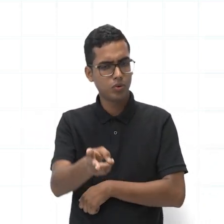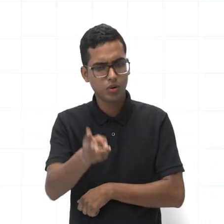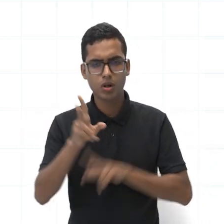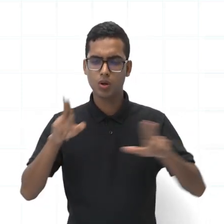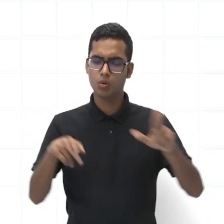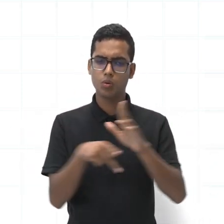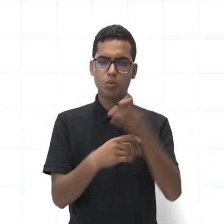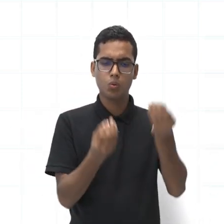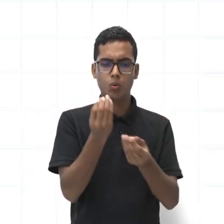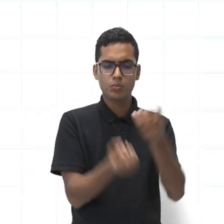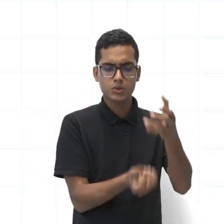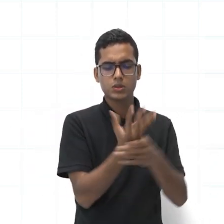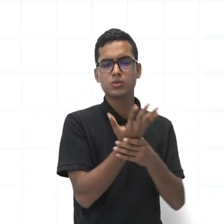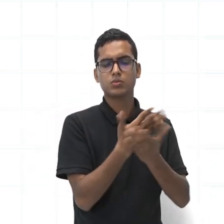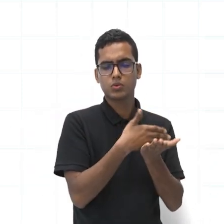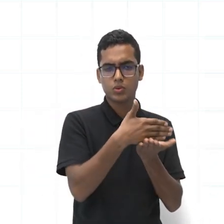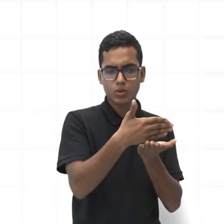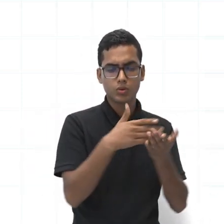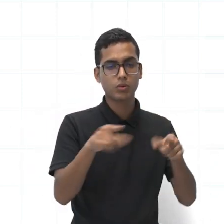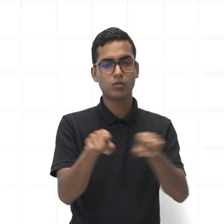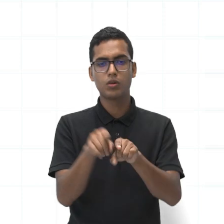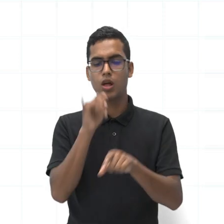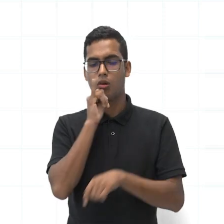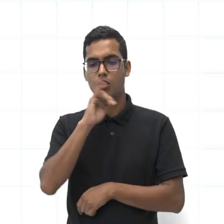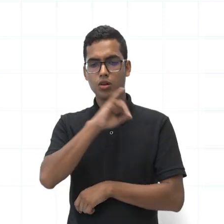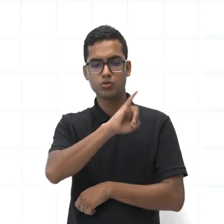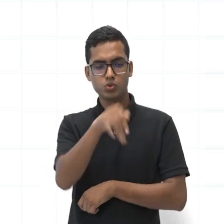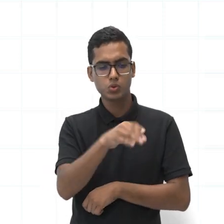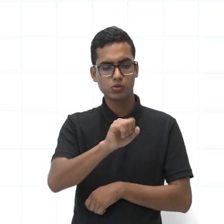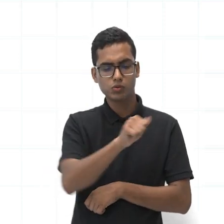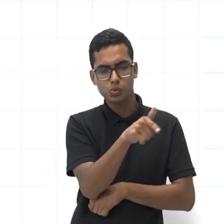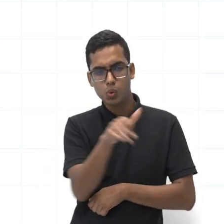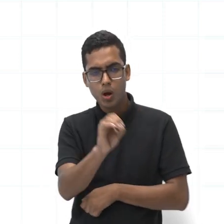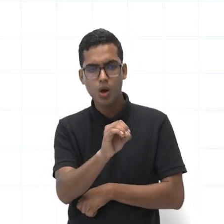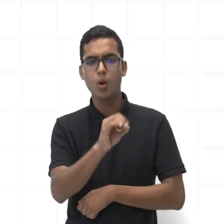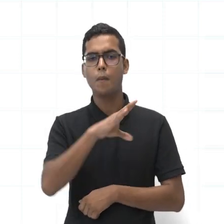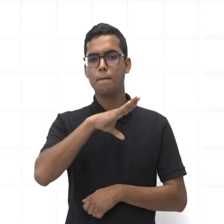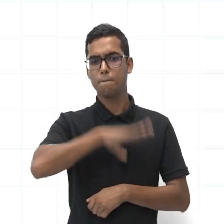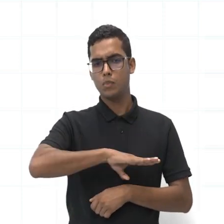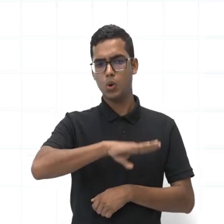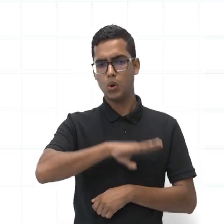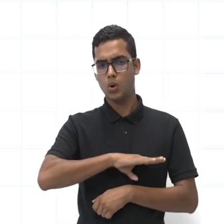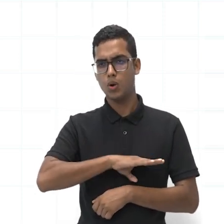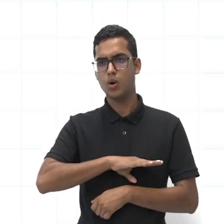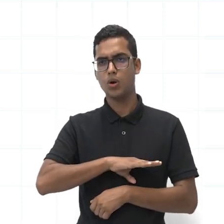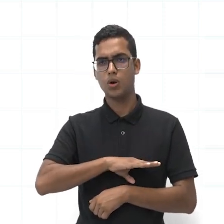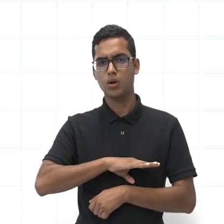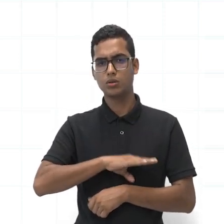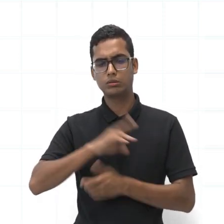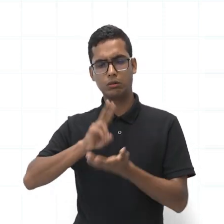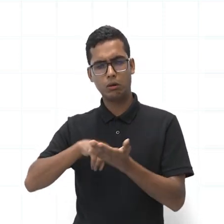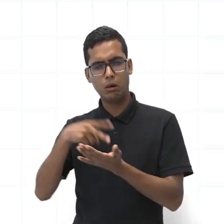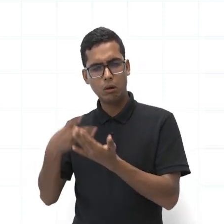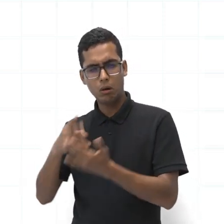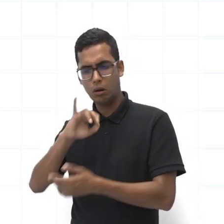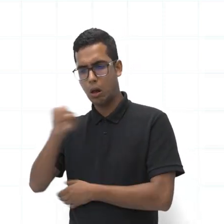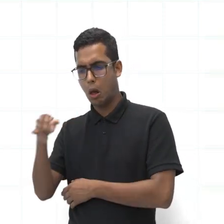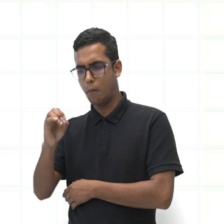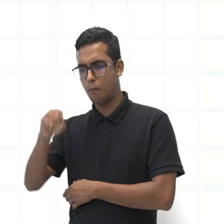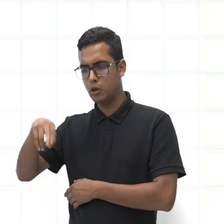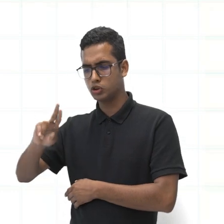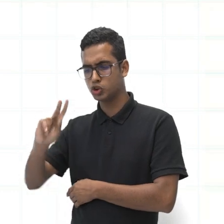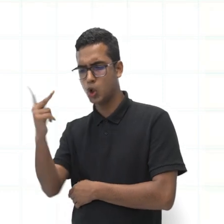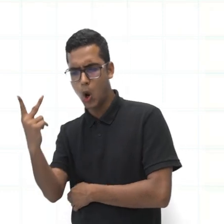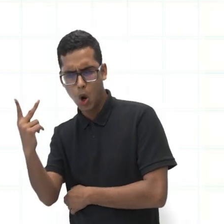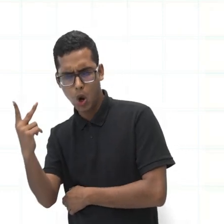qual a origem, tá bom? Então, quando a gente fala João aqui na língua portuguesa, nós não precisamos traduzir para John. É só se você quiser,